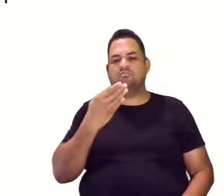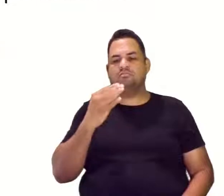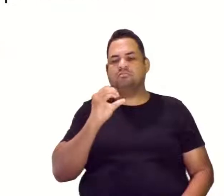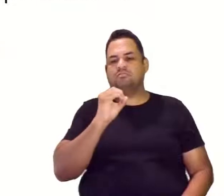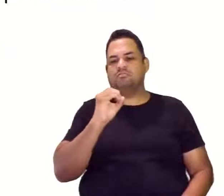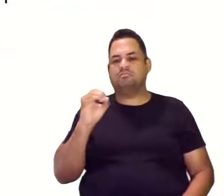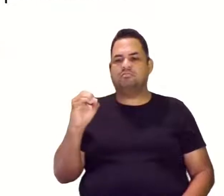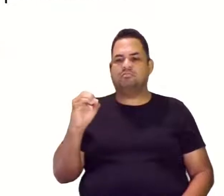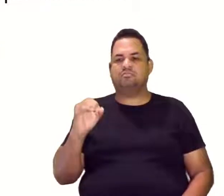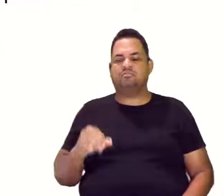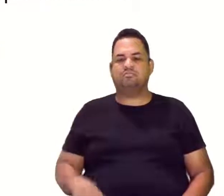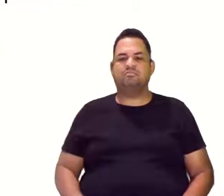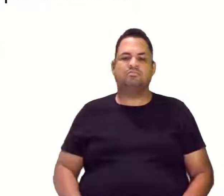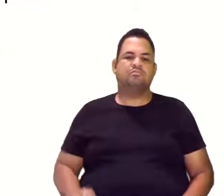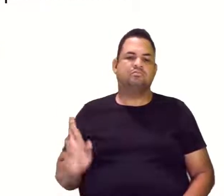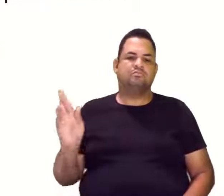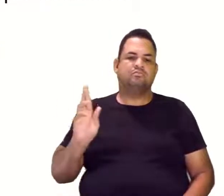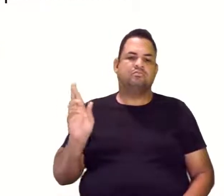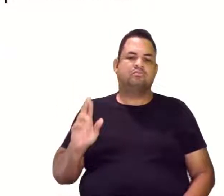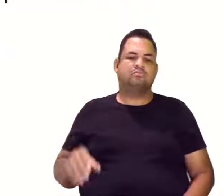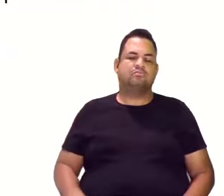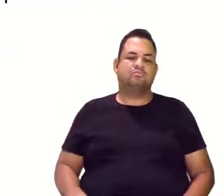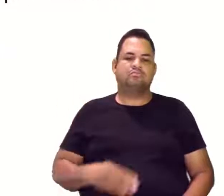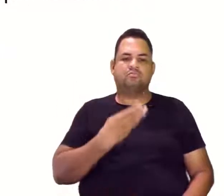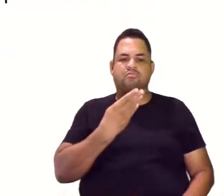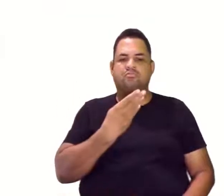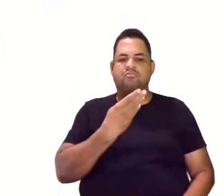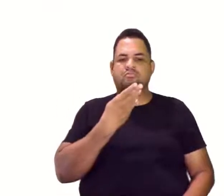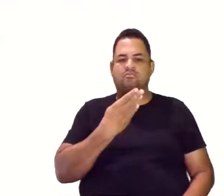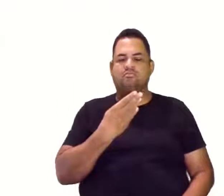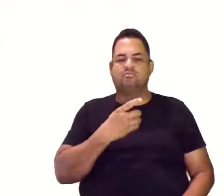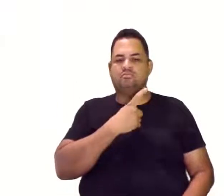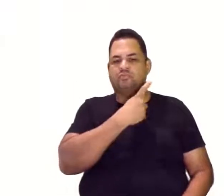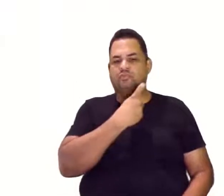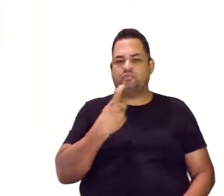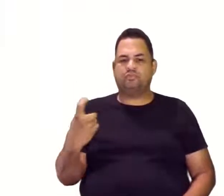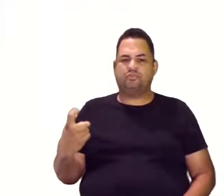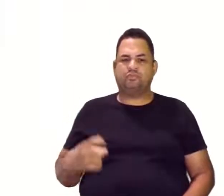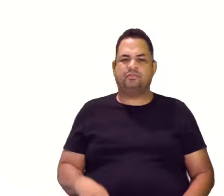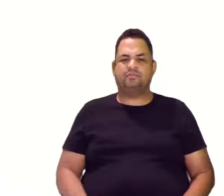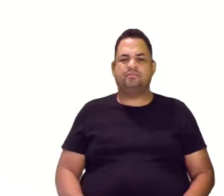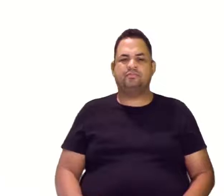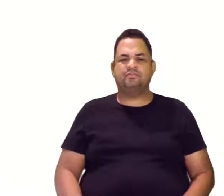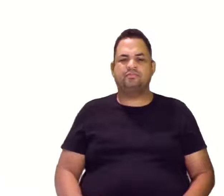2.400. Tudo isso em reais, tá? O perfume 4, vamos lá no nosso gráfico.